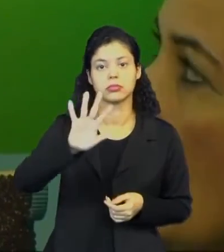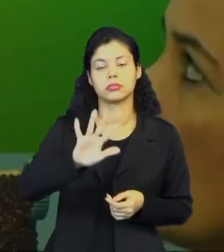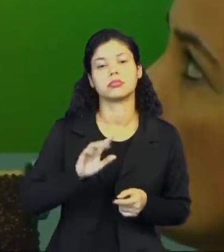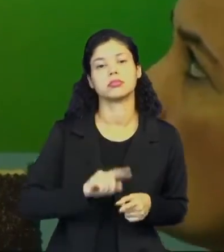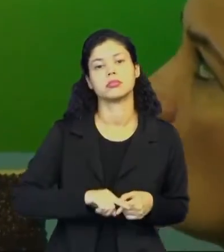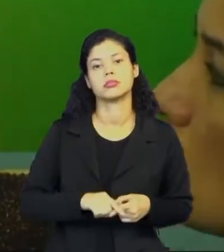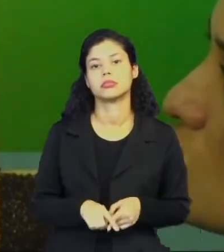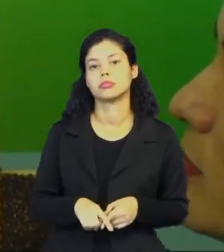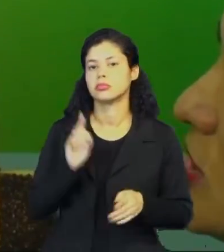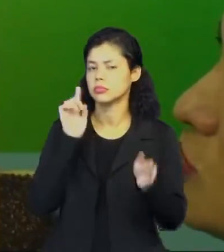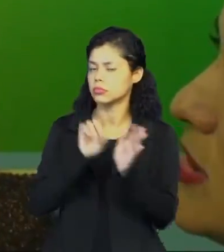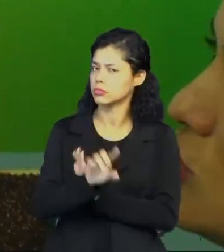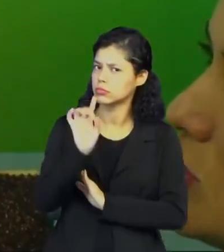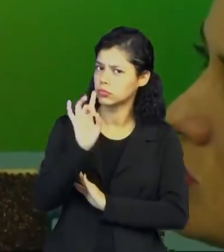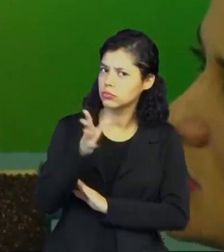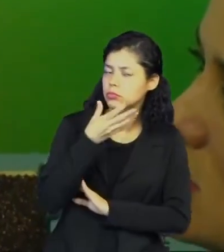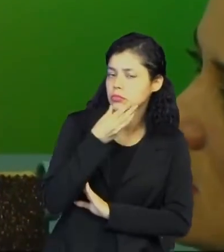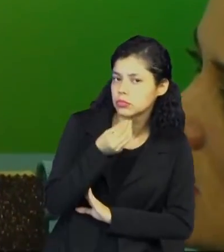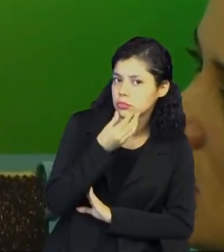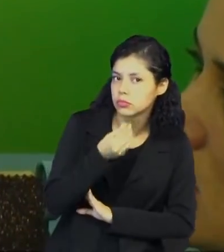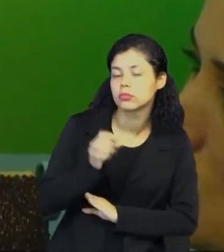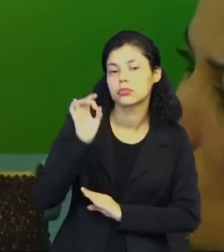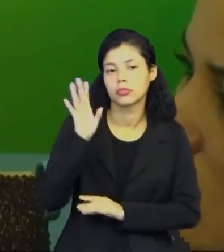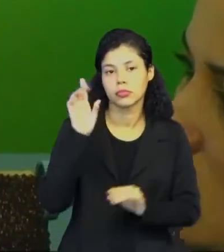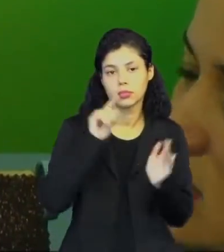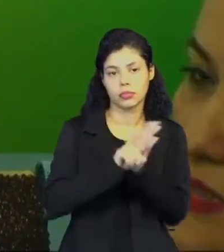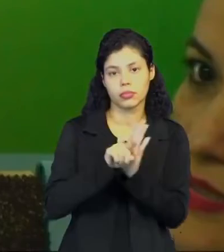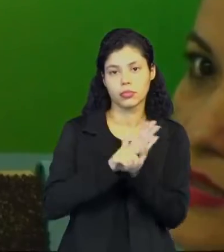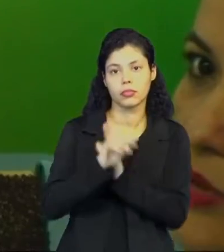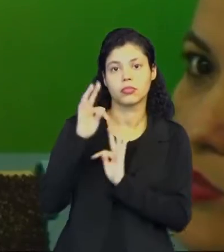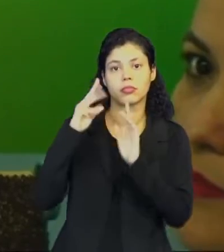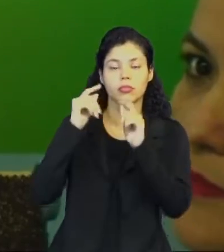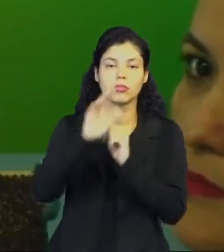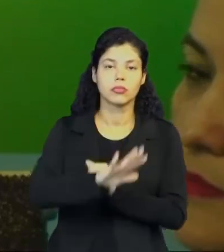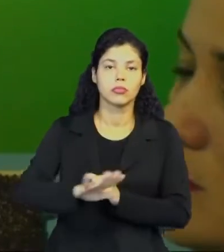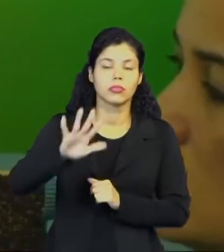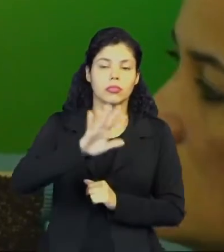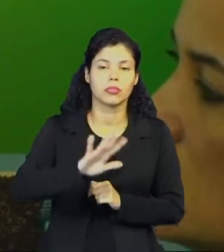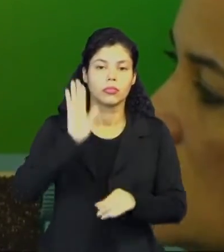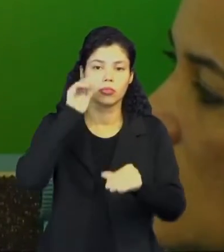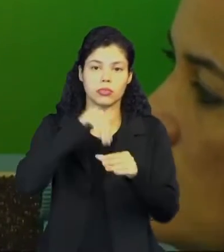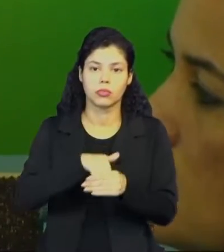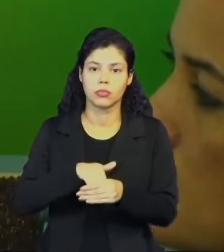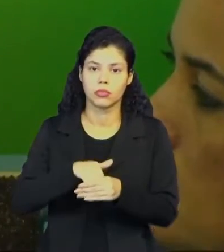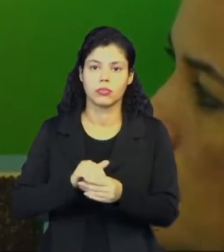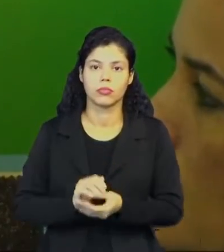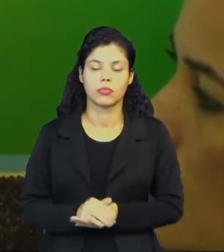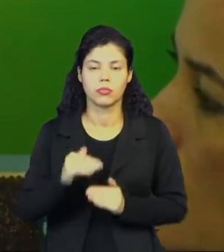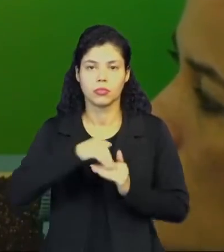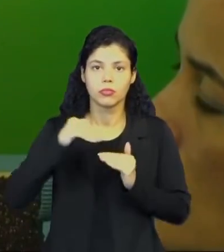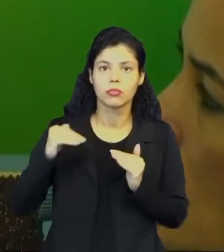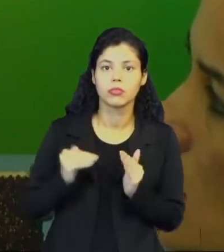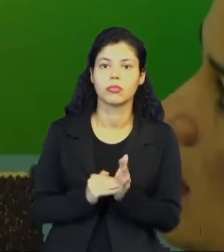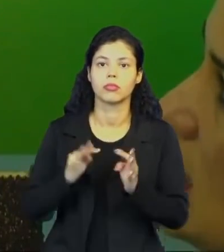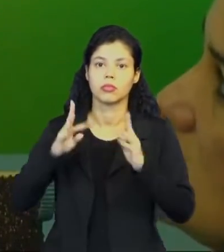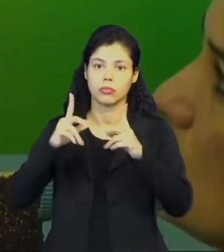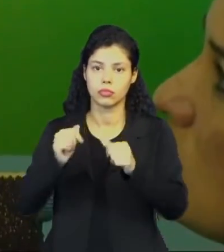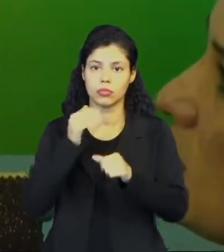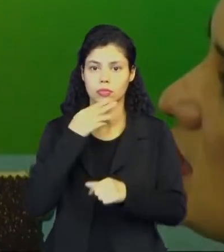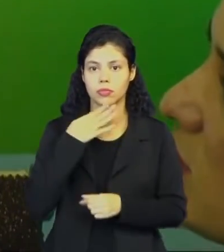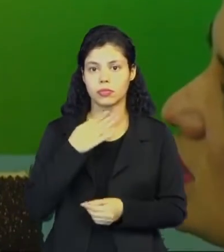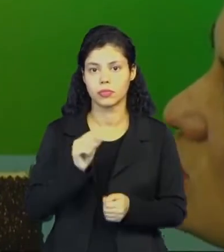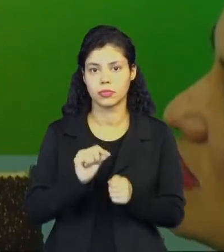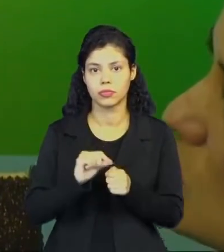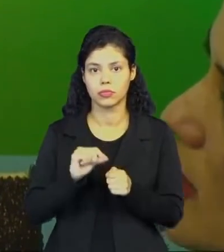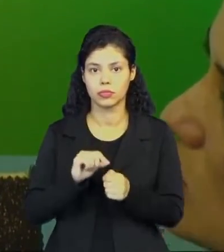participaram. Ela não perguntou somente meninos. Então, não é 65. Tá? Assim